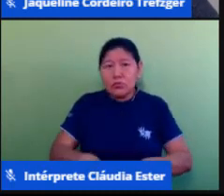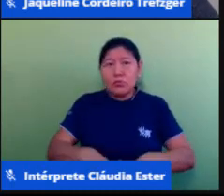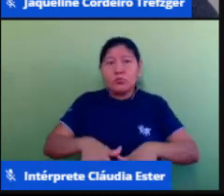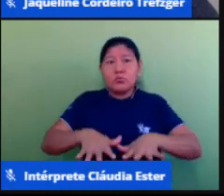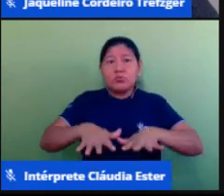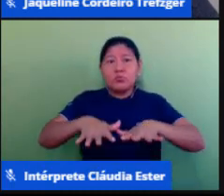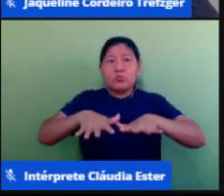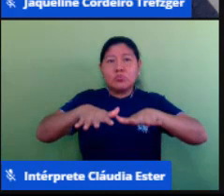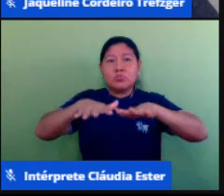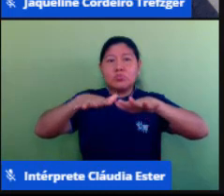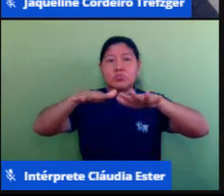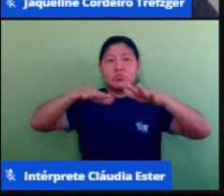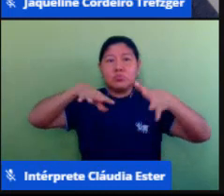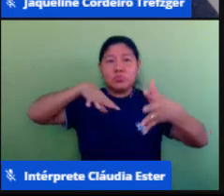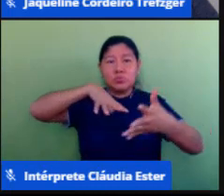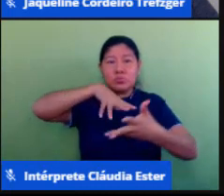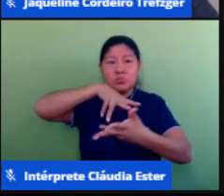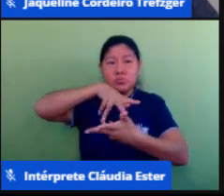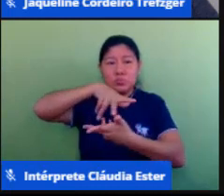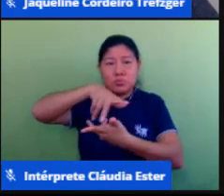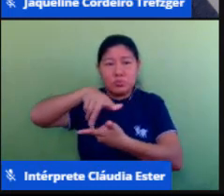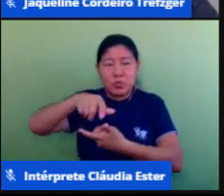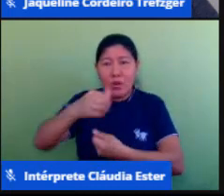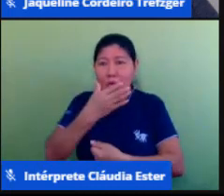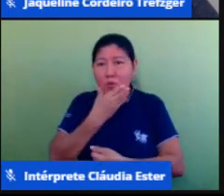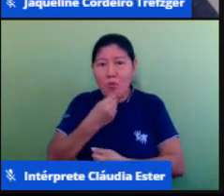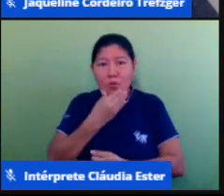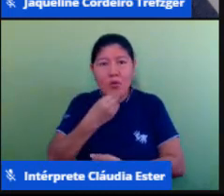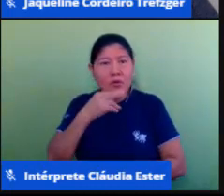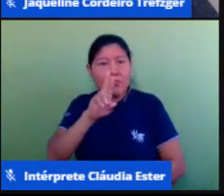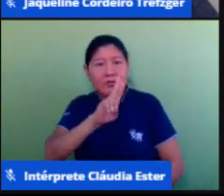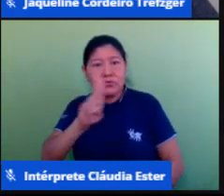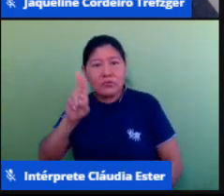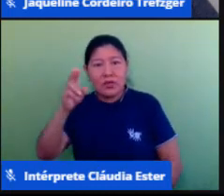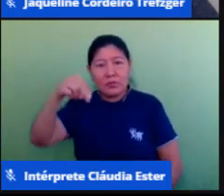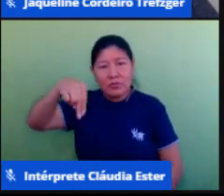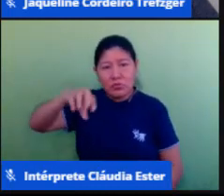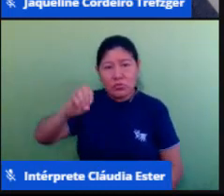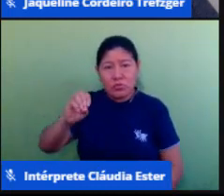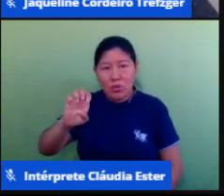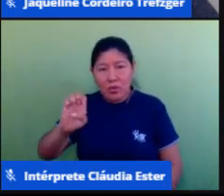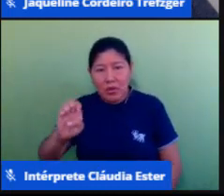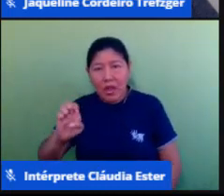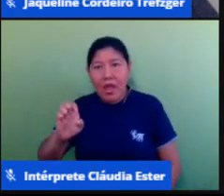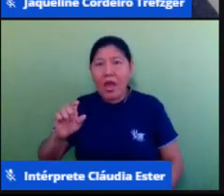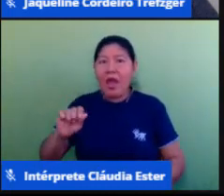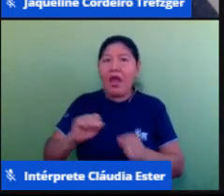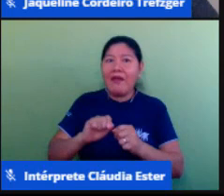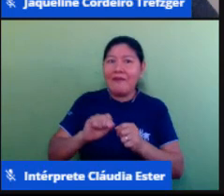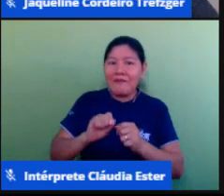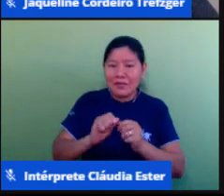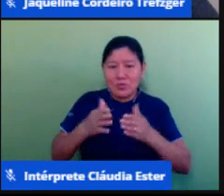Um homem chamado Noé construiu uma arca para salvar os animais.